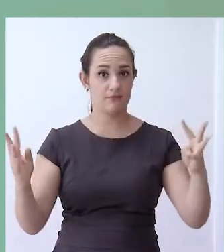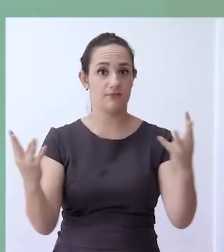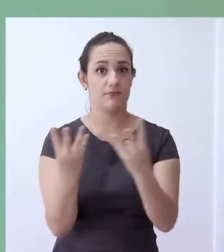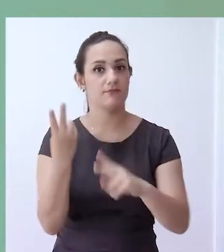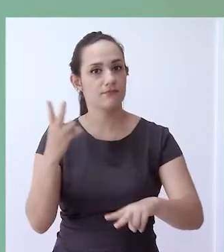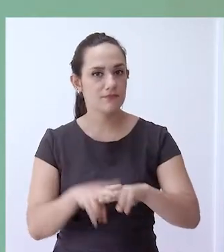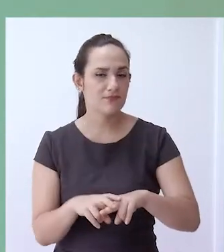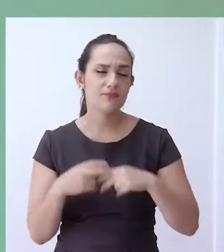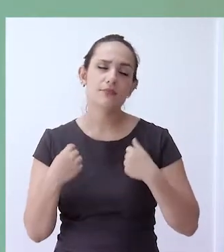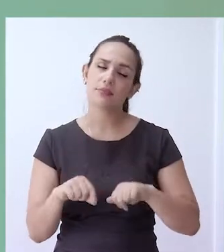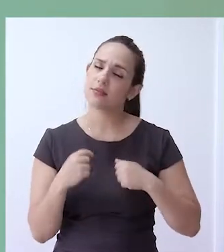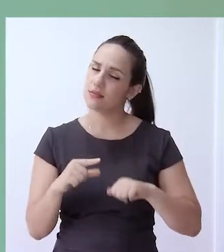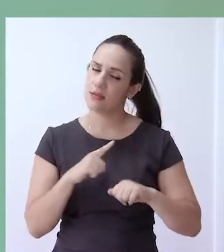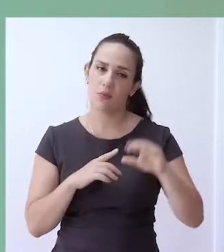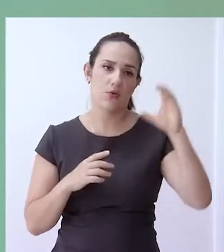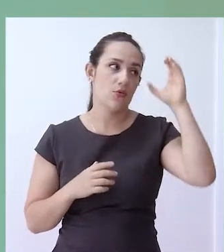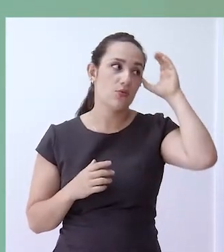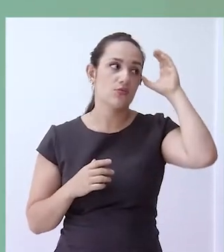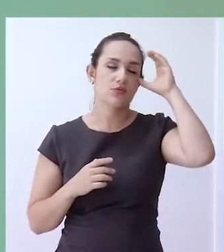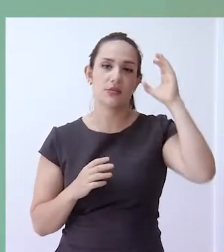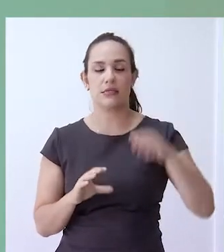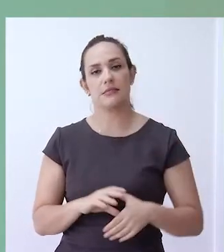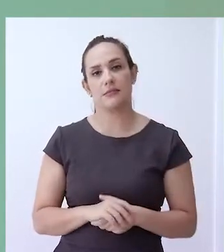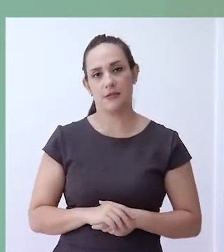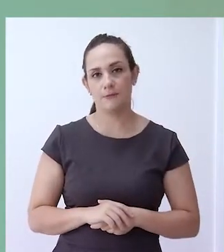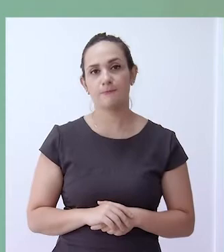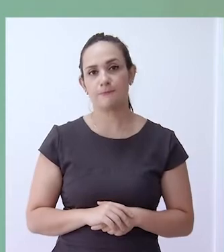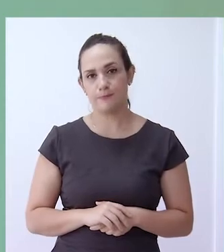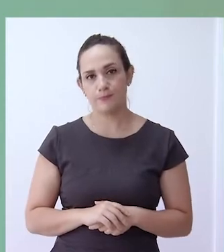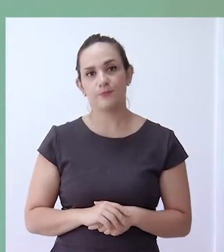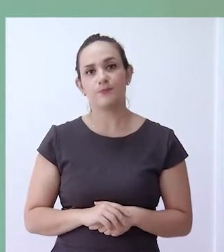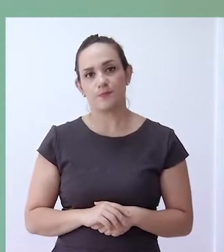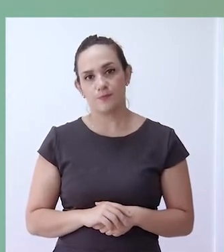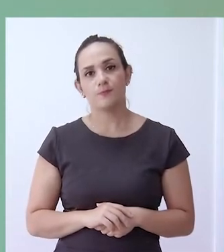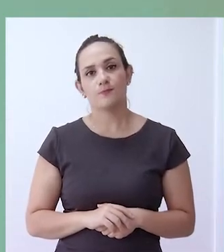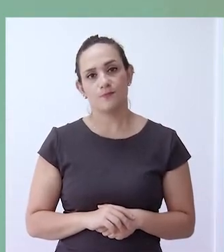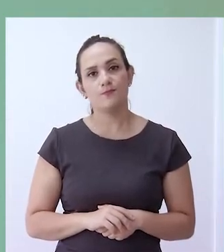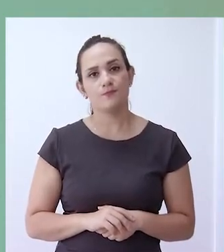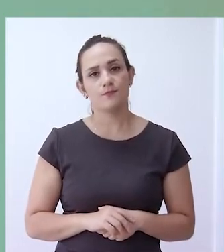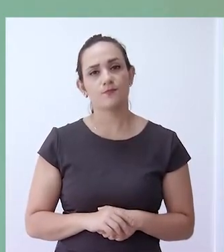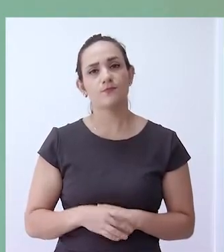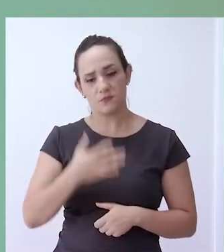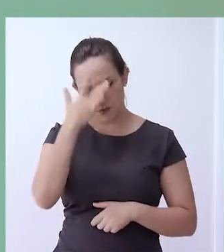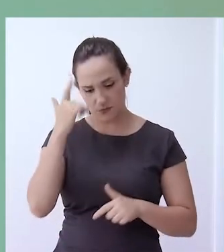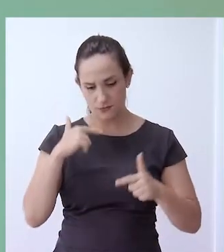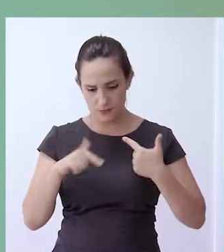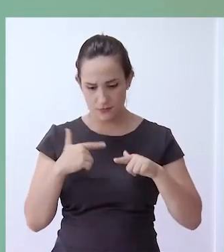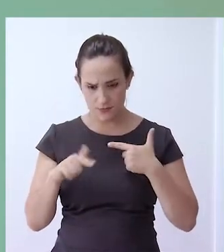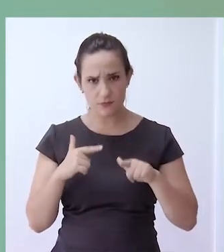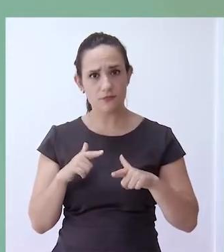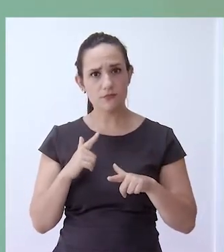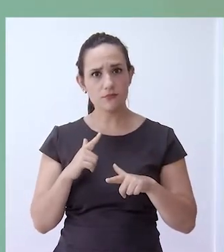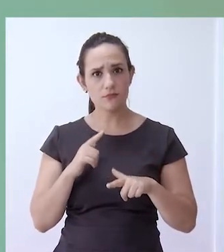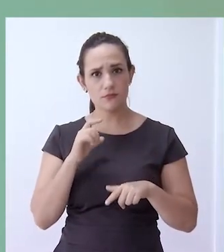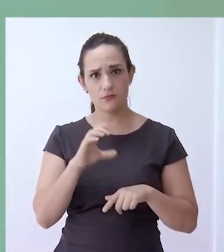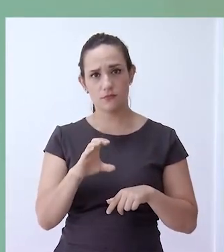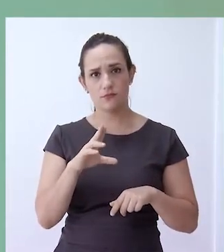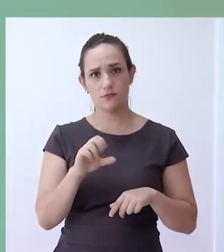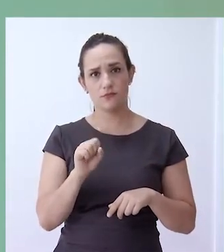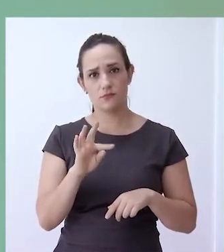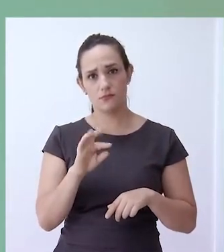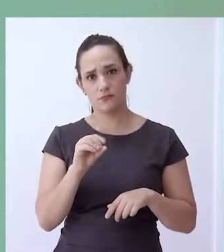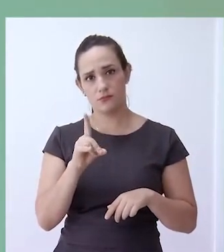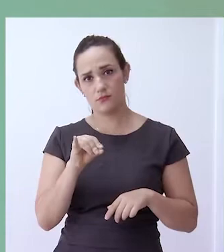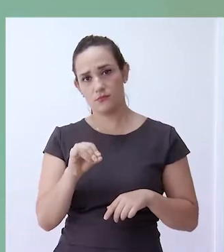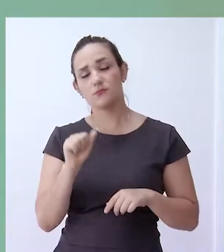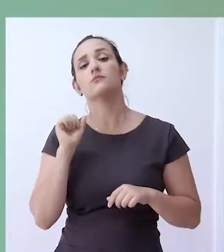Precisa haver uma conscientização daqueles que trabalham na custódia, de